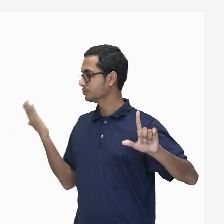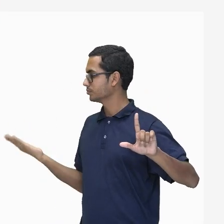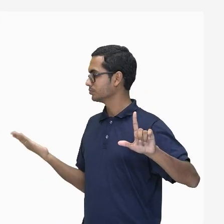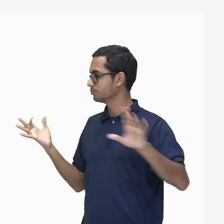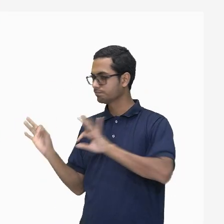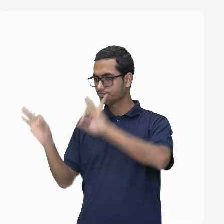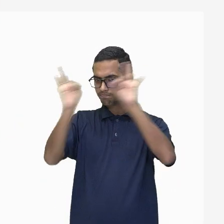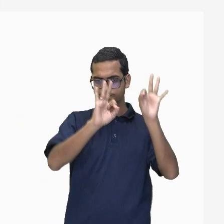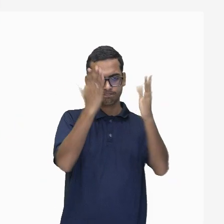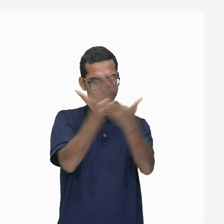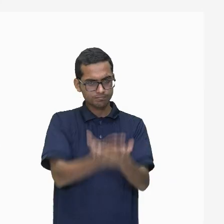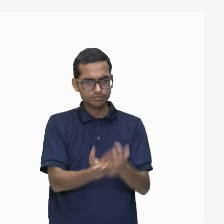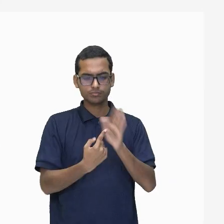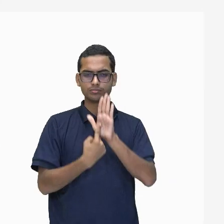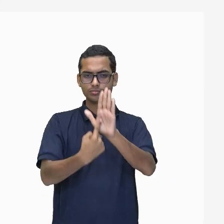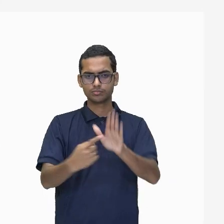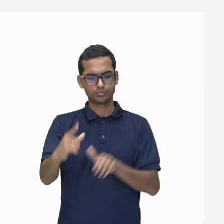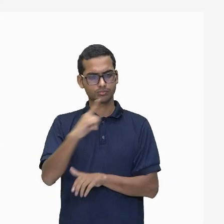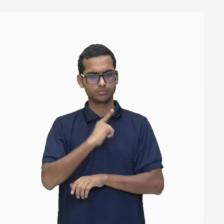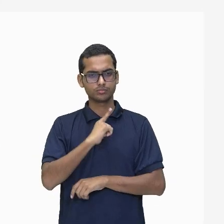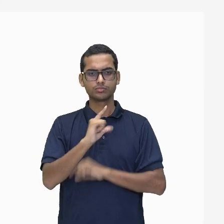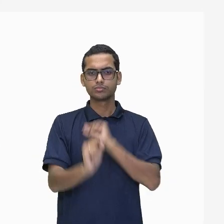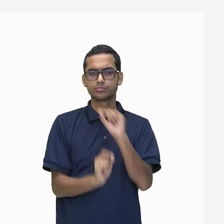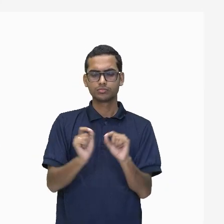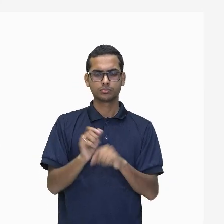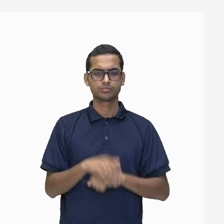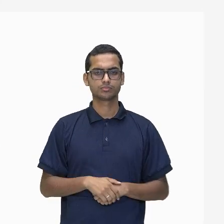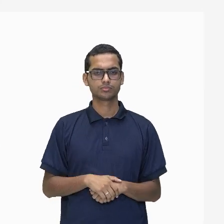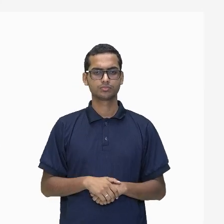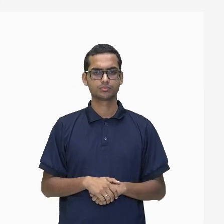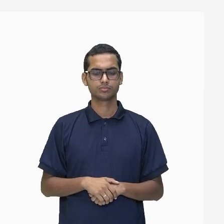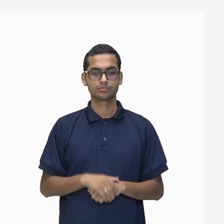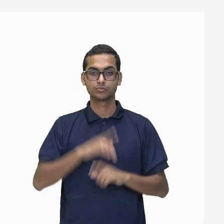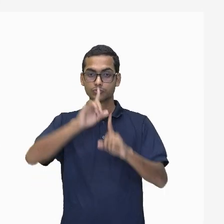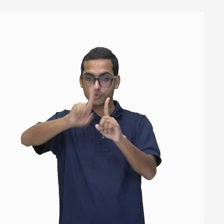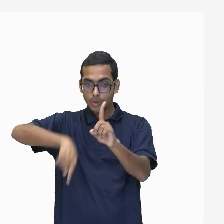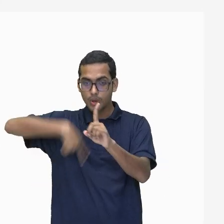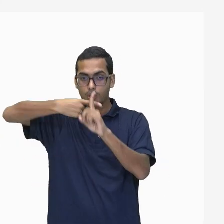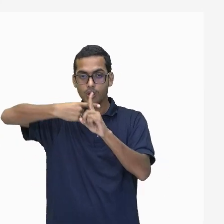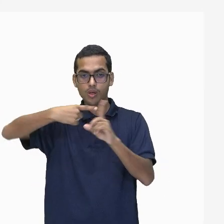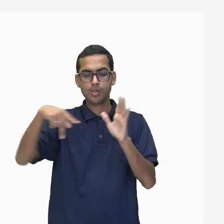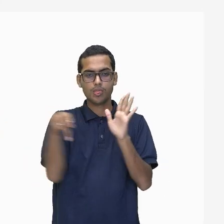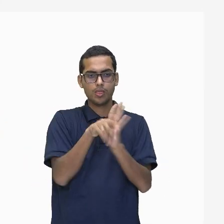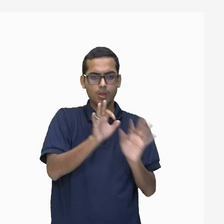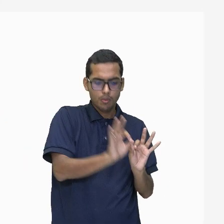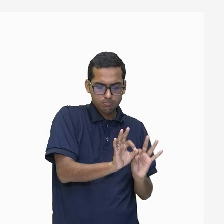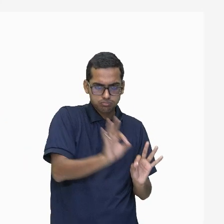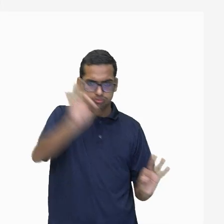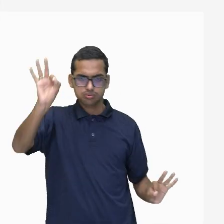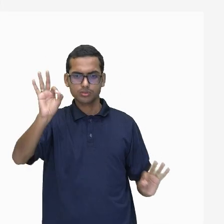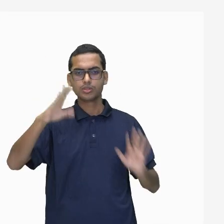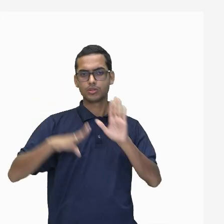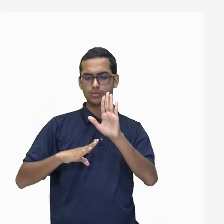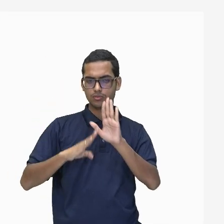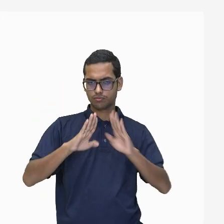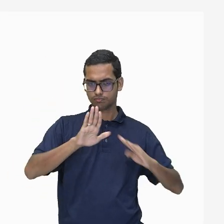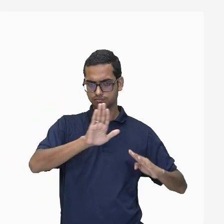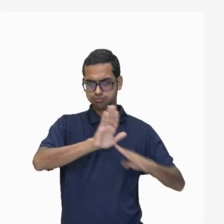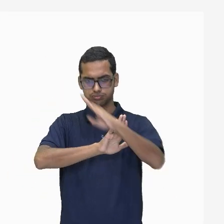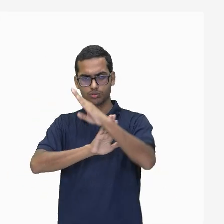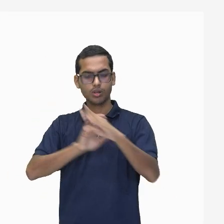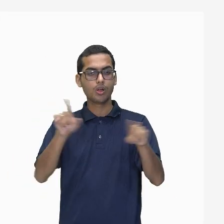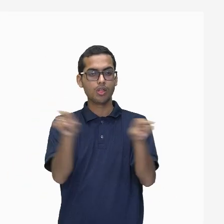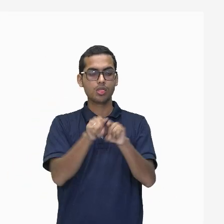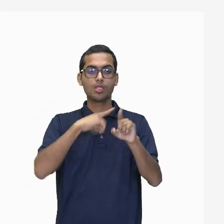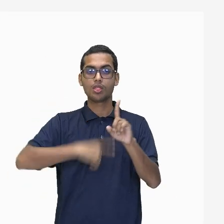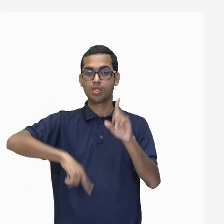nossa aula, nós temos que quando A é positivo, nós temos ali a função crescente, né, a reta crescente.